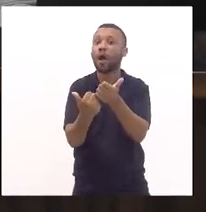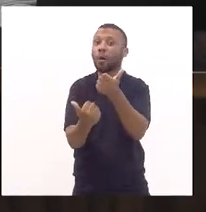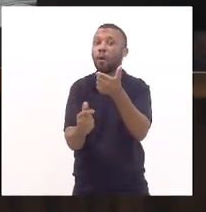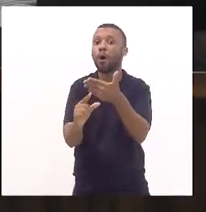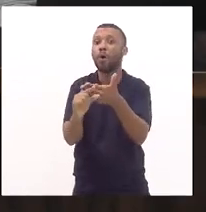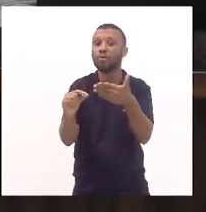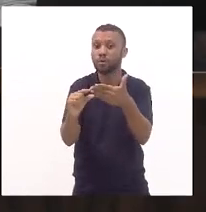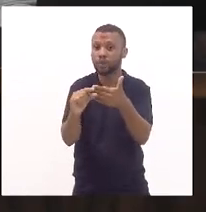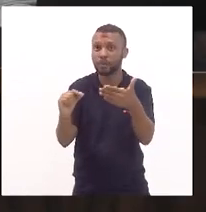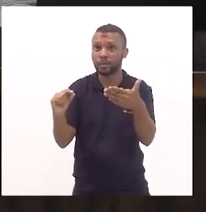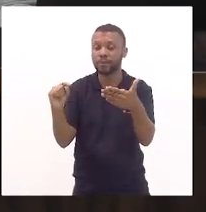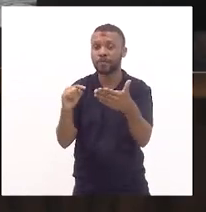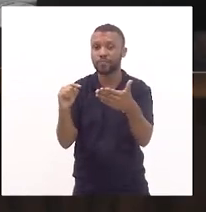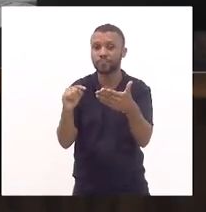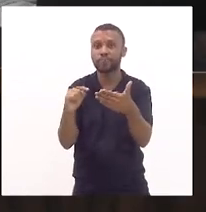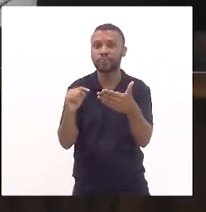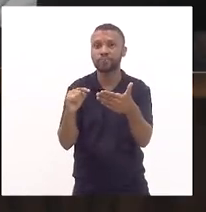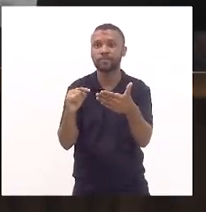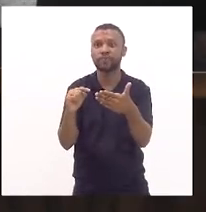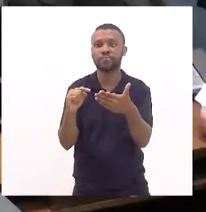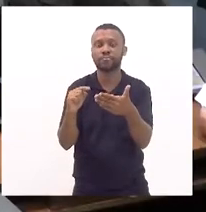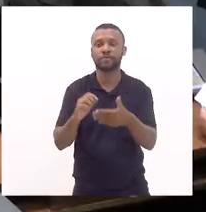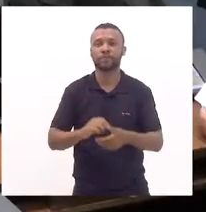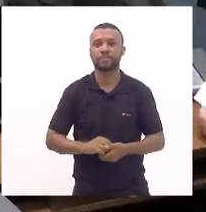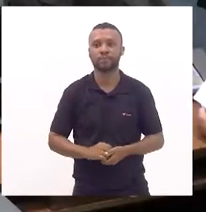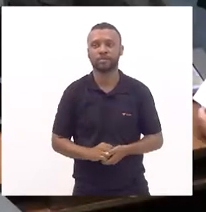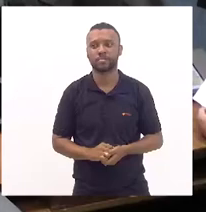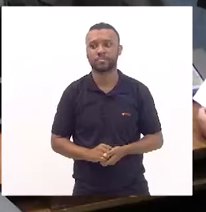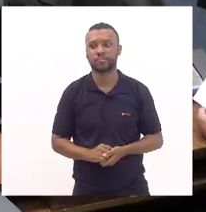primeiro projeto... Okay. Marcelo Dino.